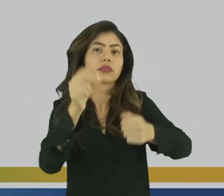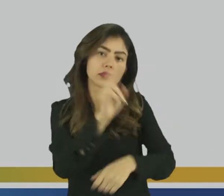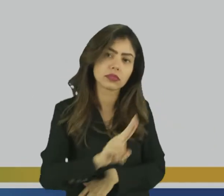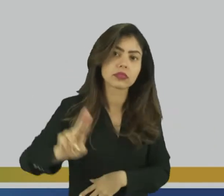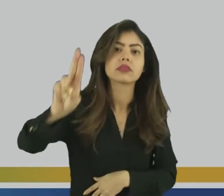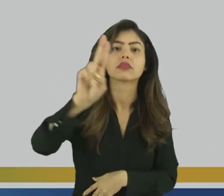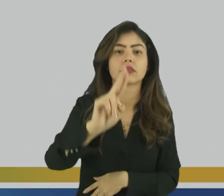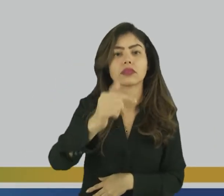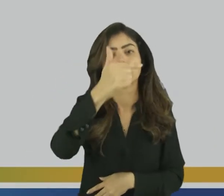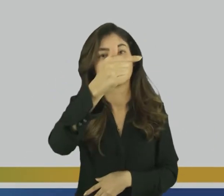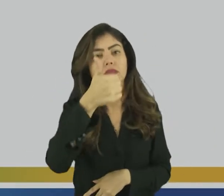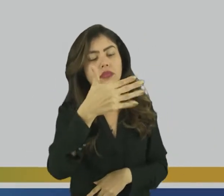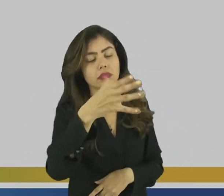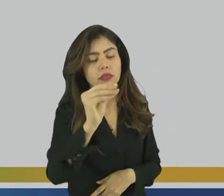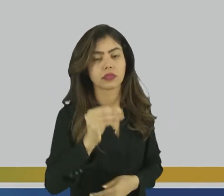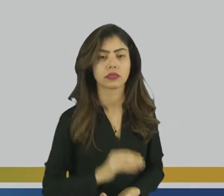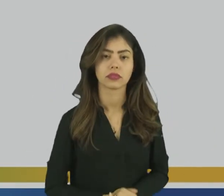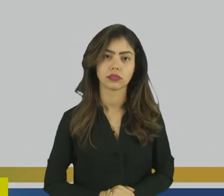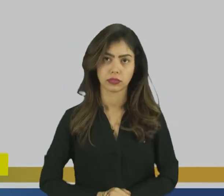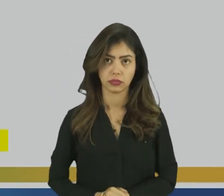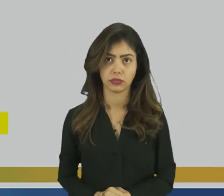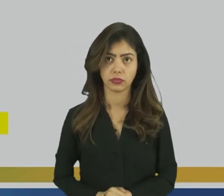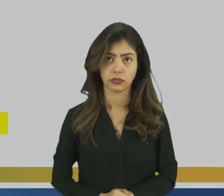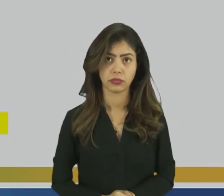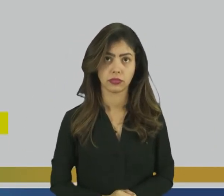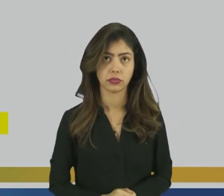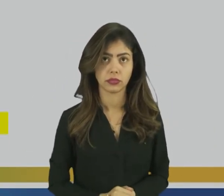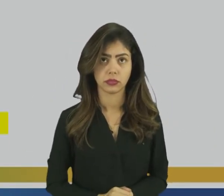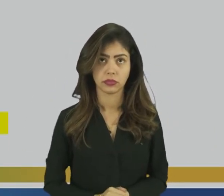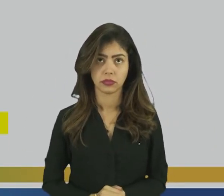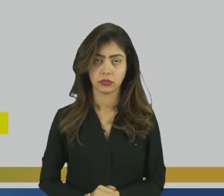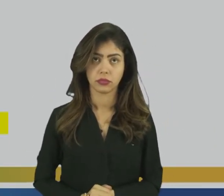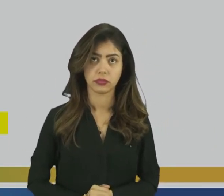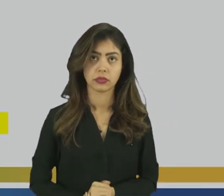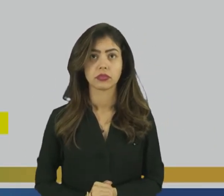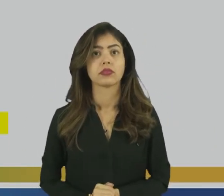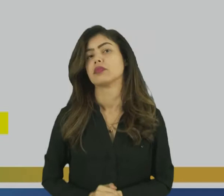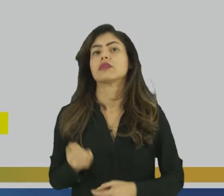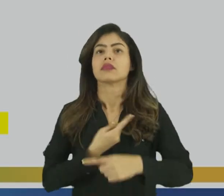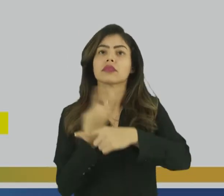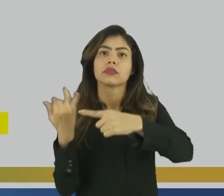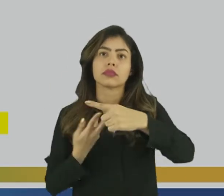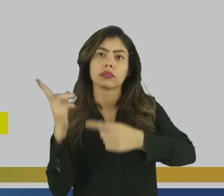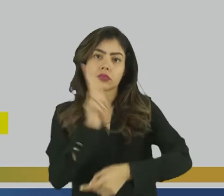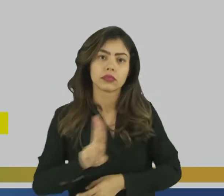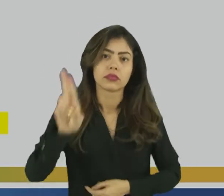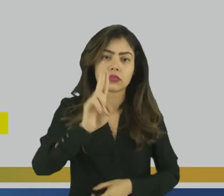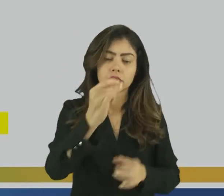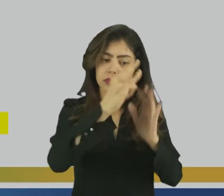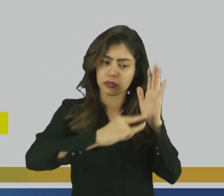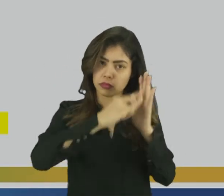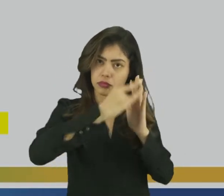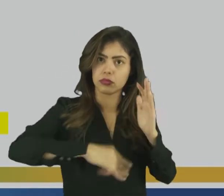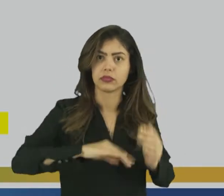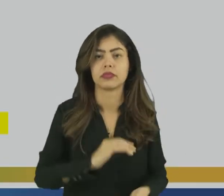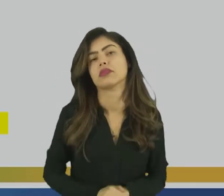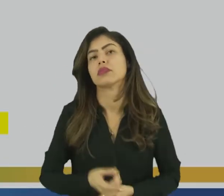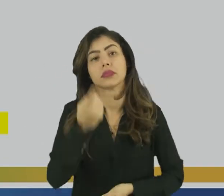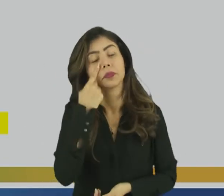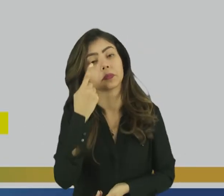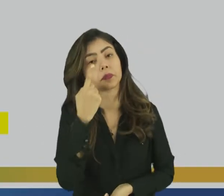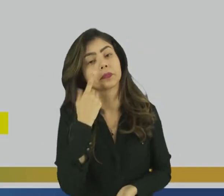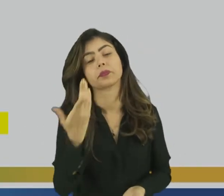nessa receita foi 7/10, certo? Que é a fração de chocolate usada na receita. Mas observem